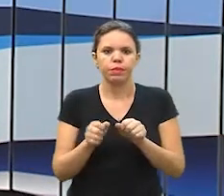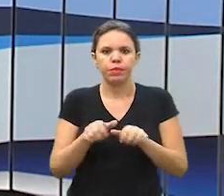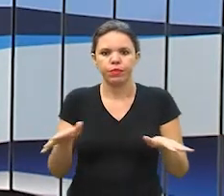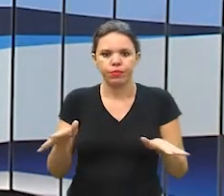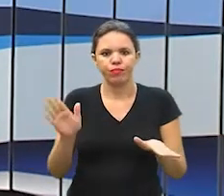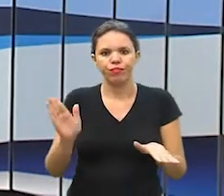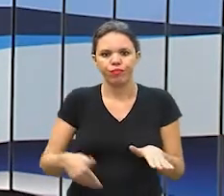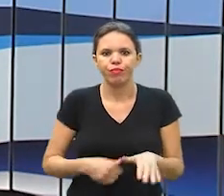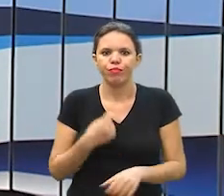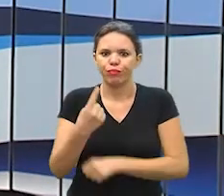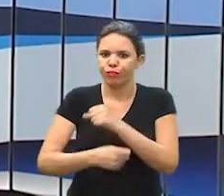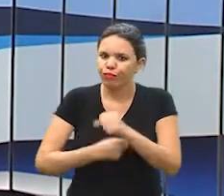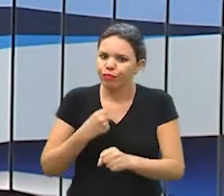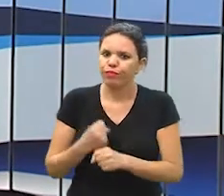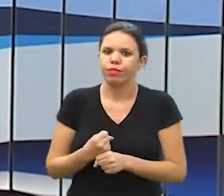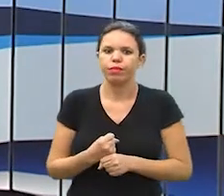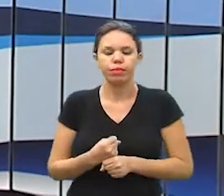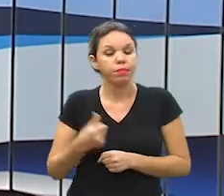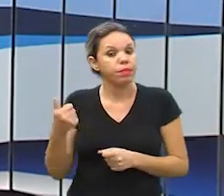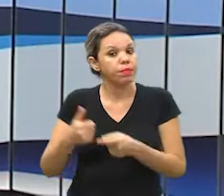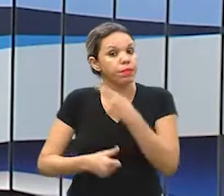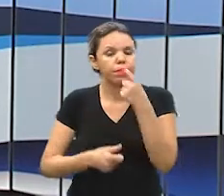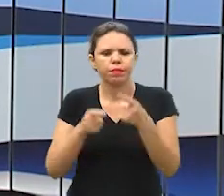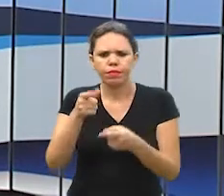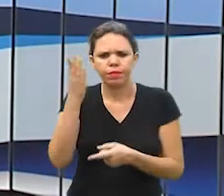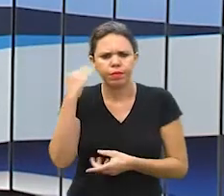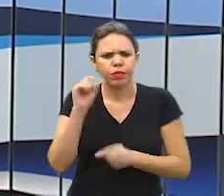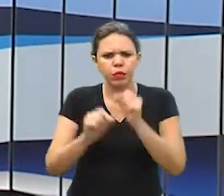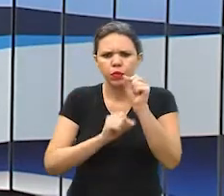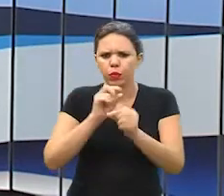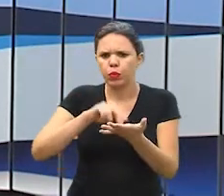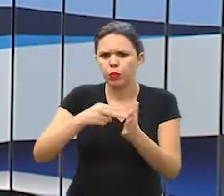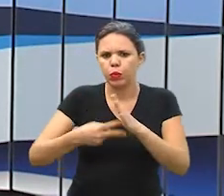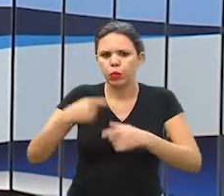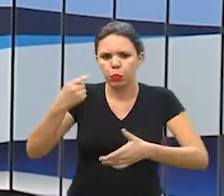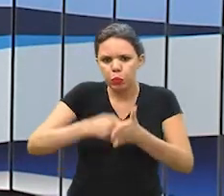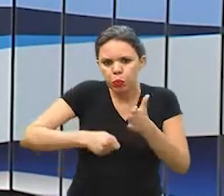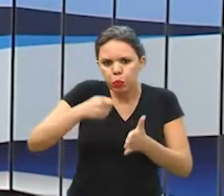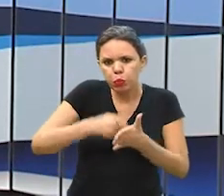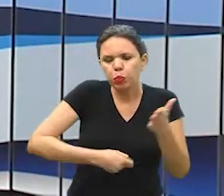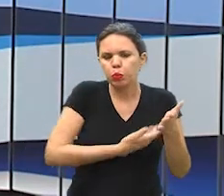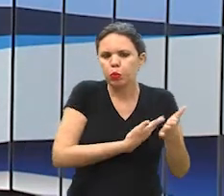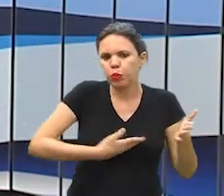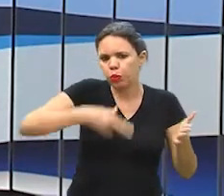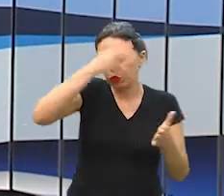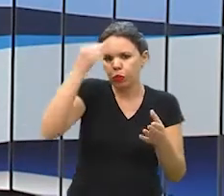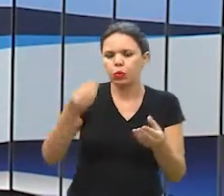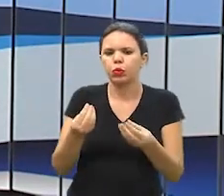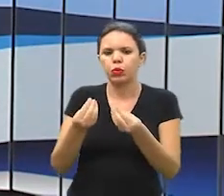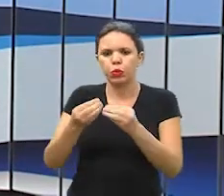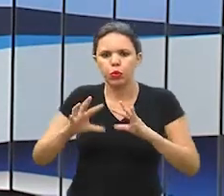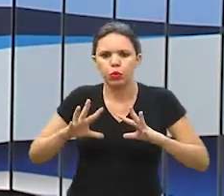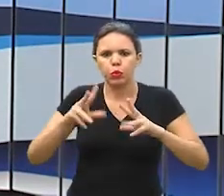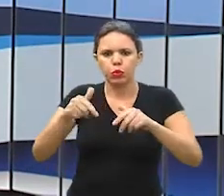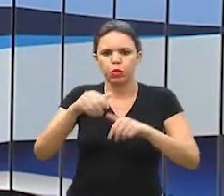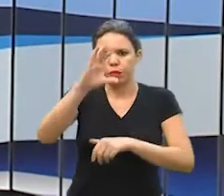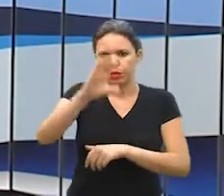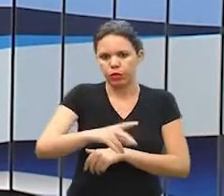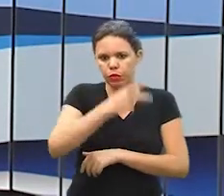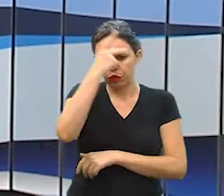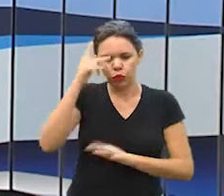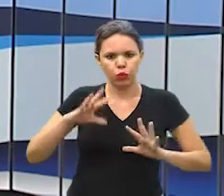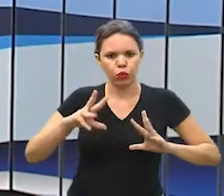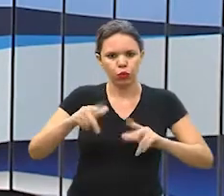que já dura mais de um ano. Primeiro, você sabe o que são políticas públicas? Elas afetam todos os cidadãos